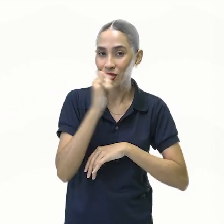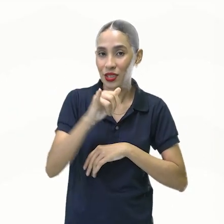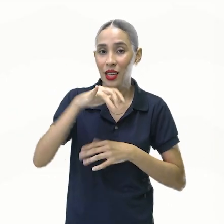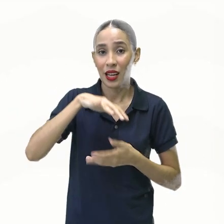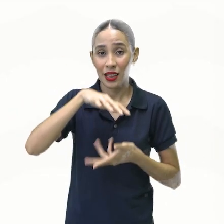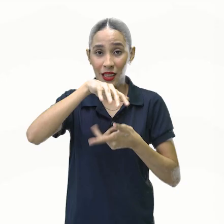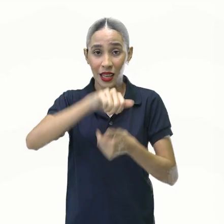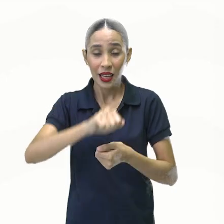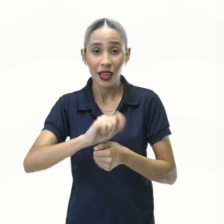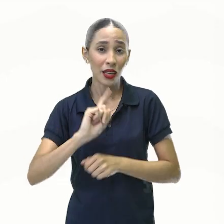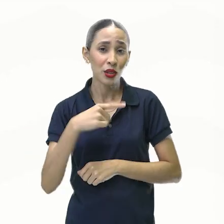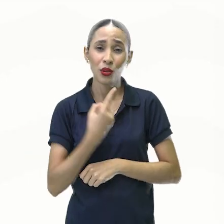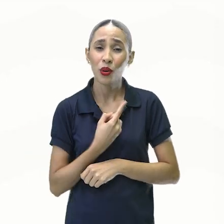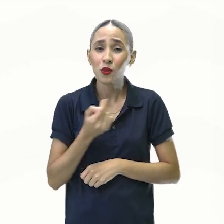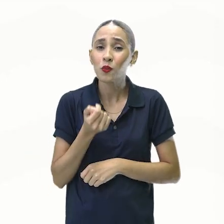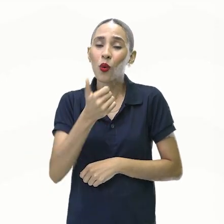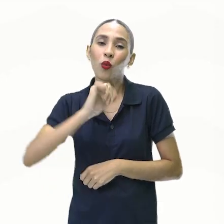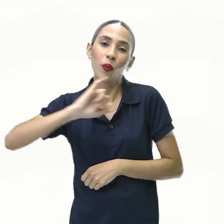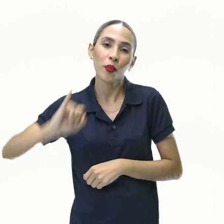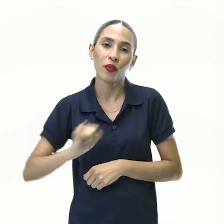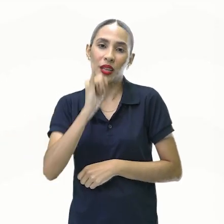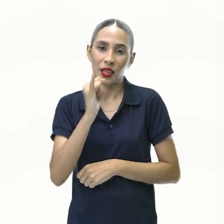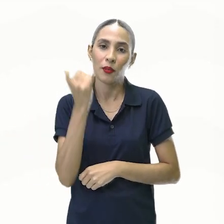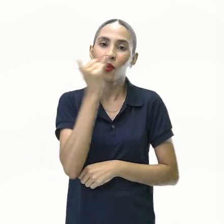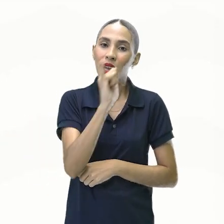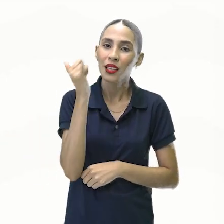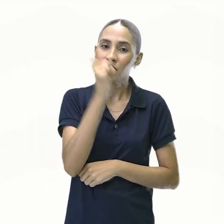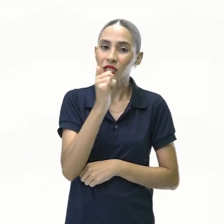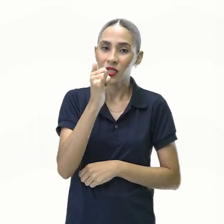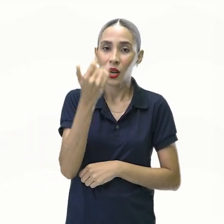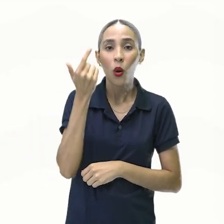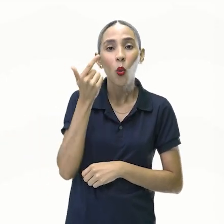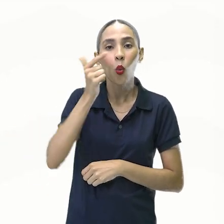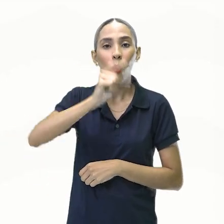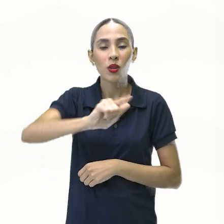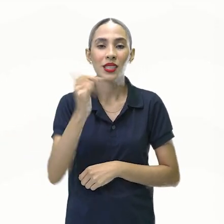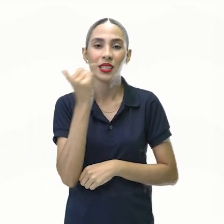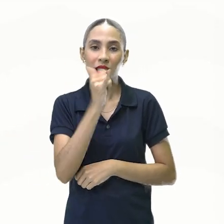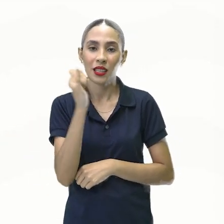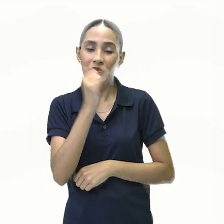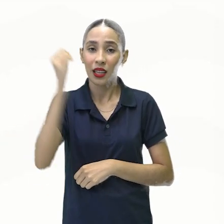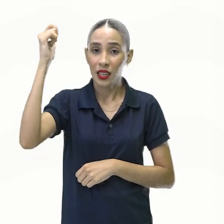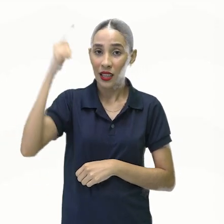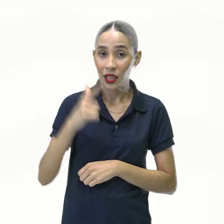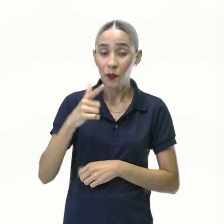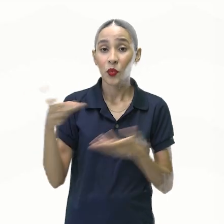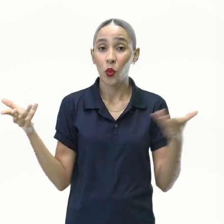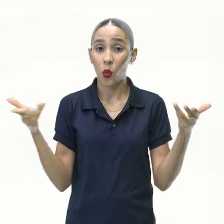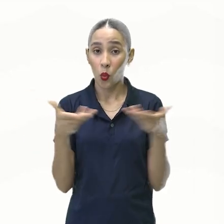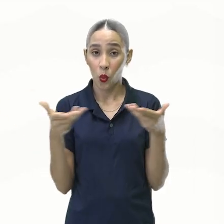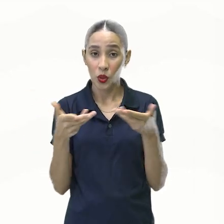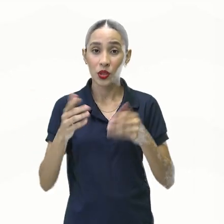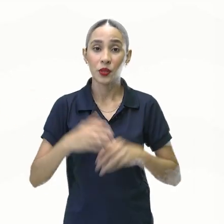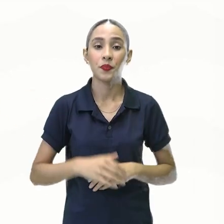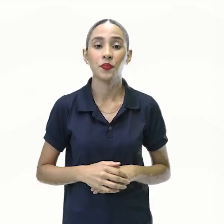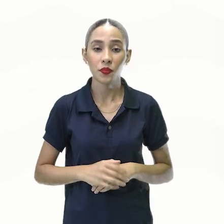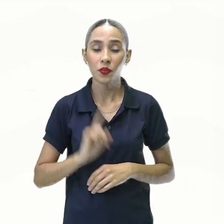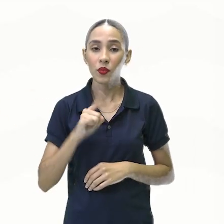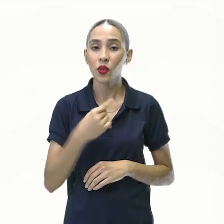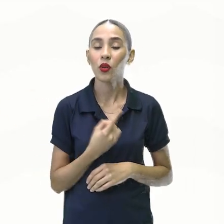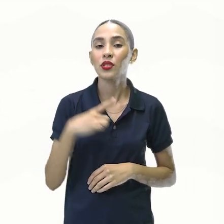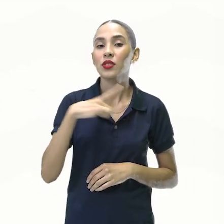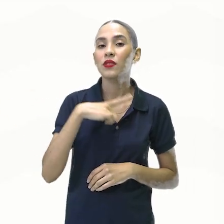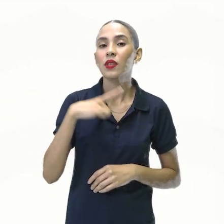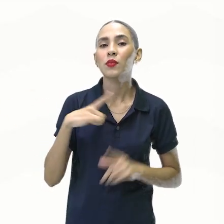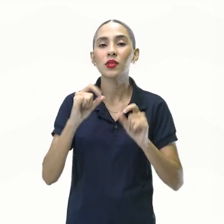nós pouco aproveitamos essa energia para a geração de eletricidade. Na atualidade, né, nós tivemos